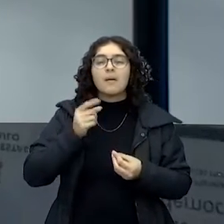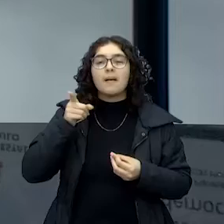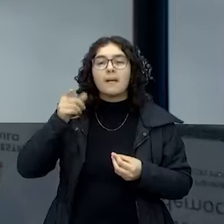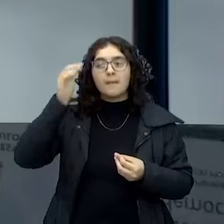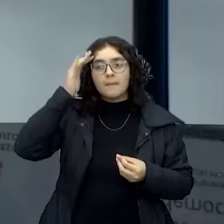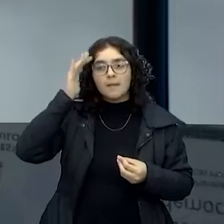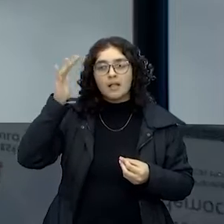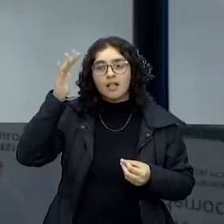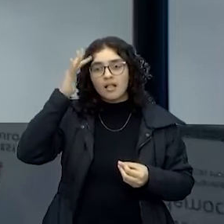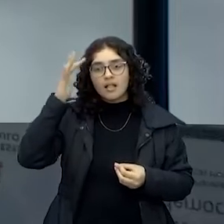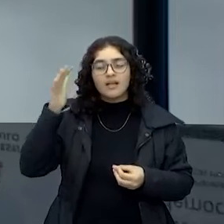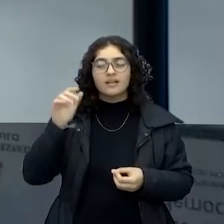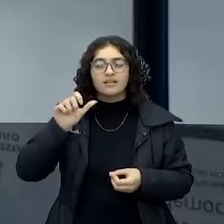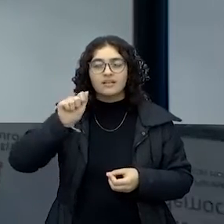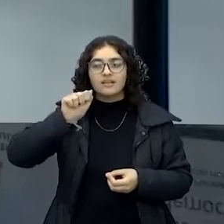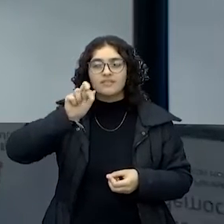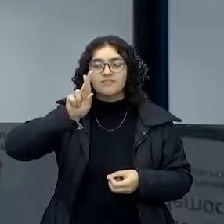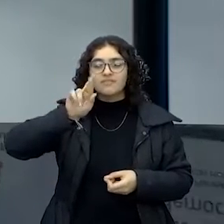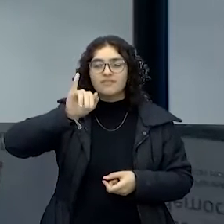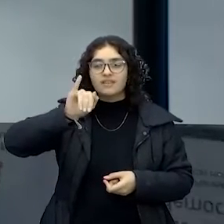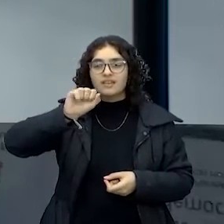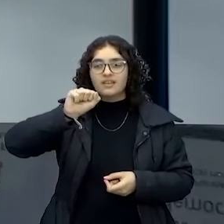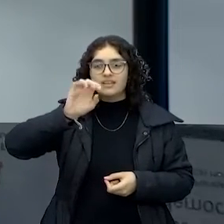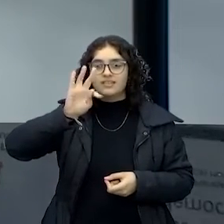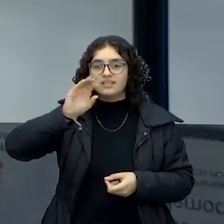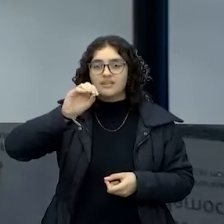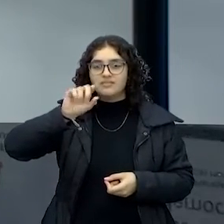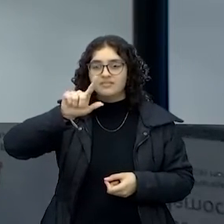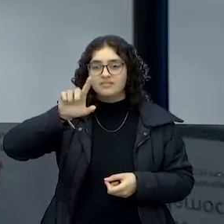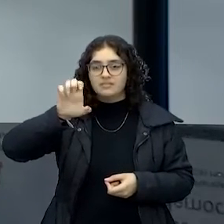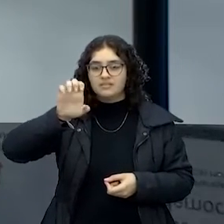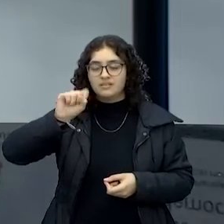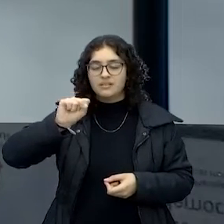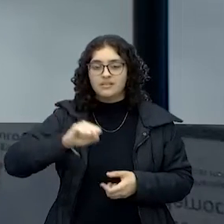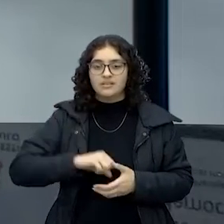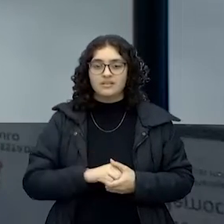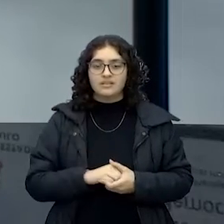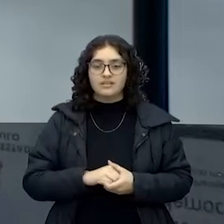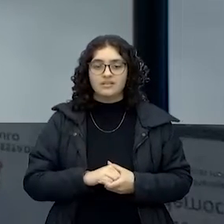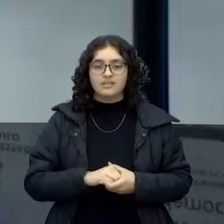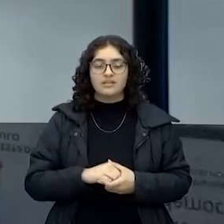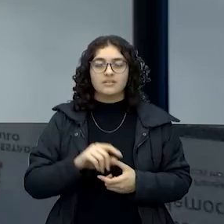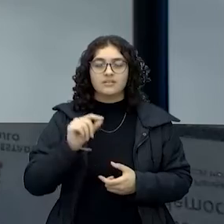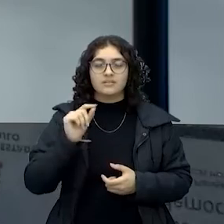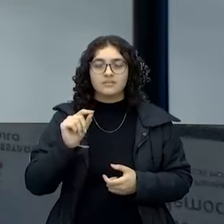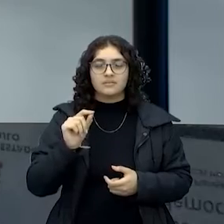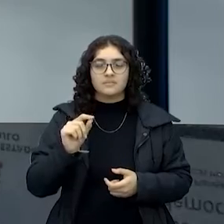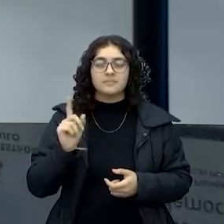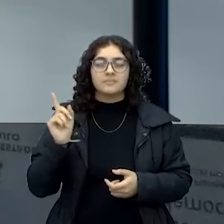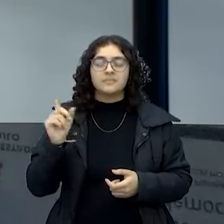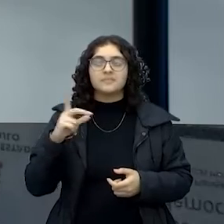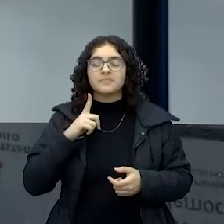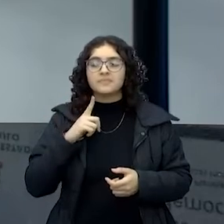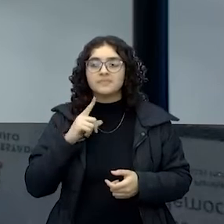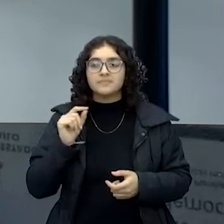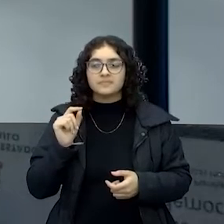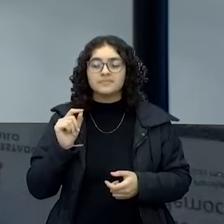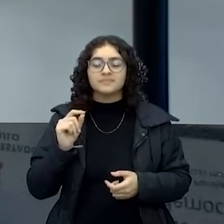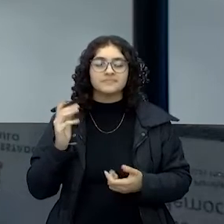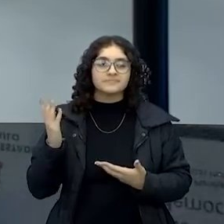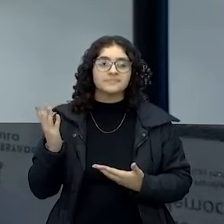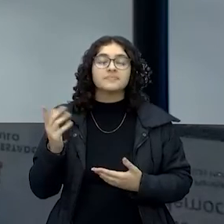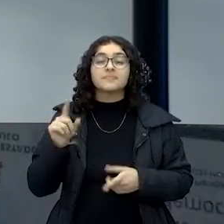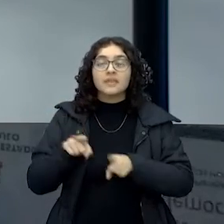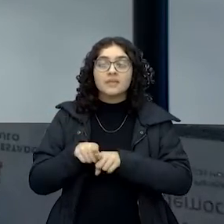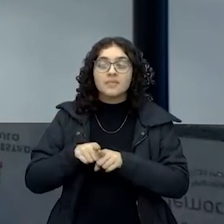filósofo Aristóteles a respeito da política, tá? Então a gente vai falar bastante a respeito do Aristóteles e também